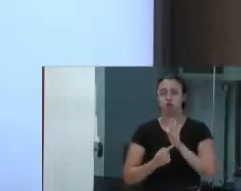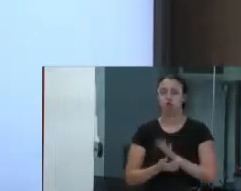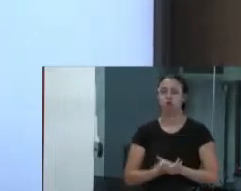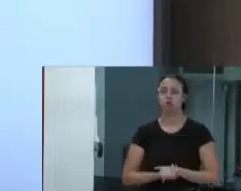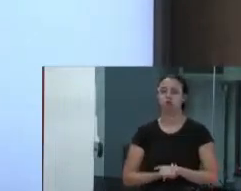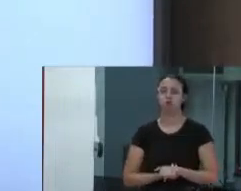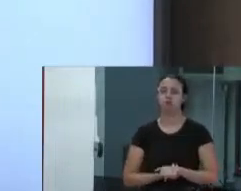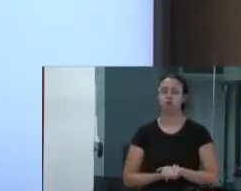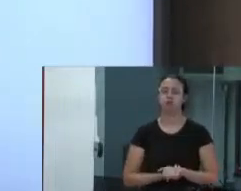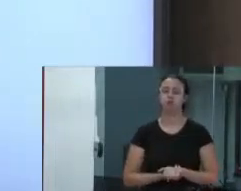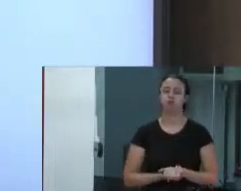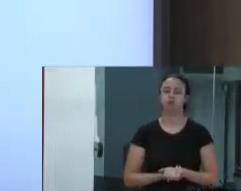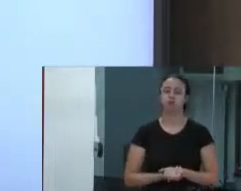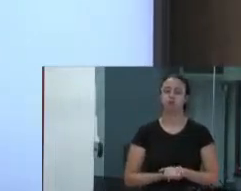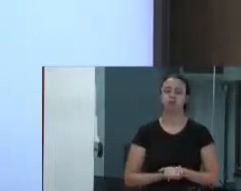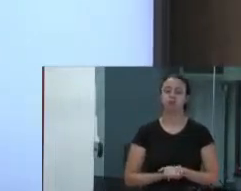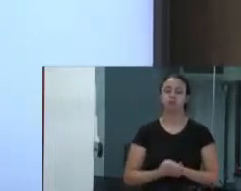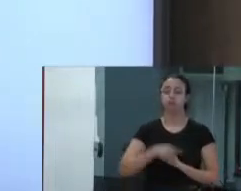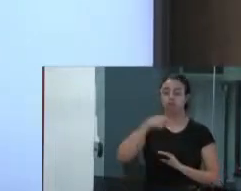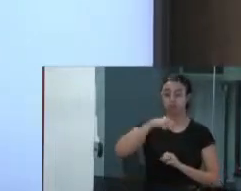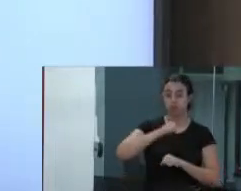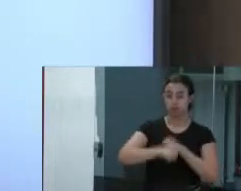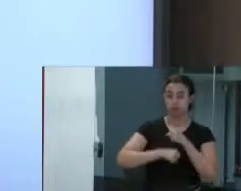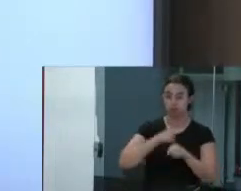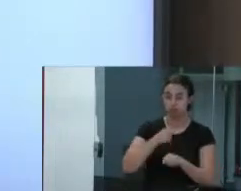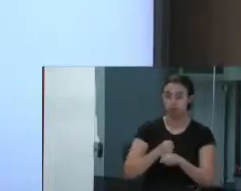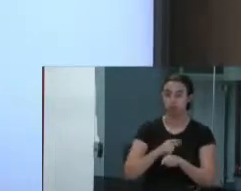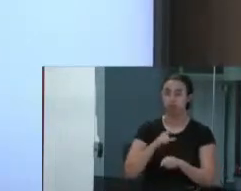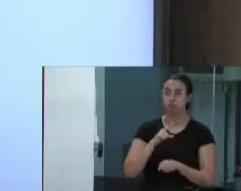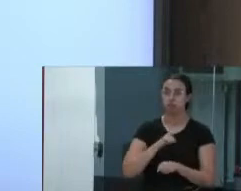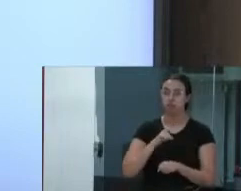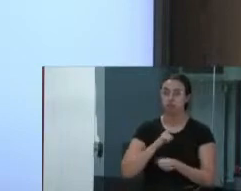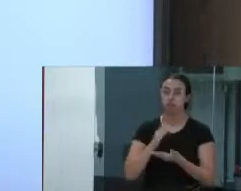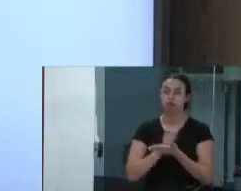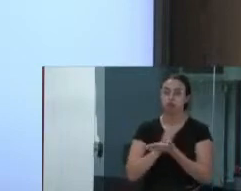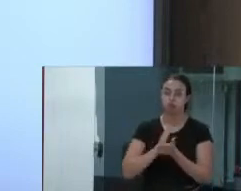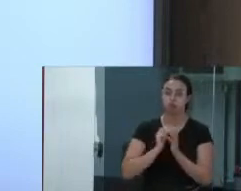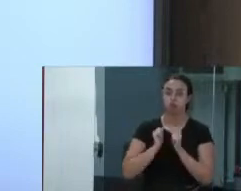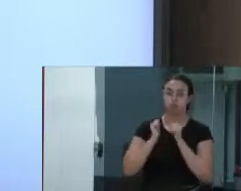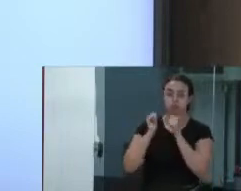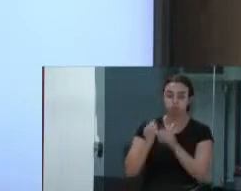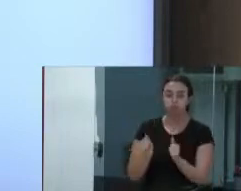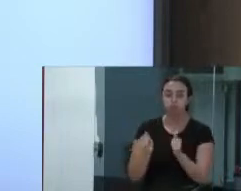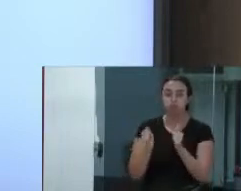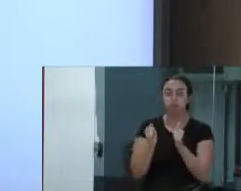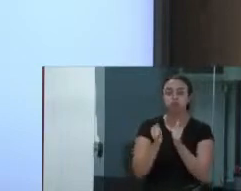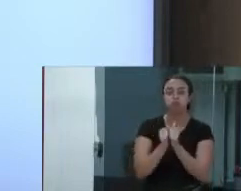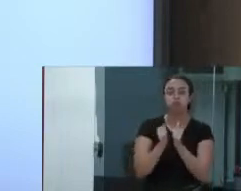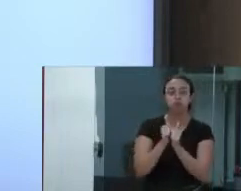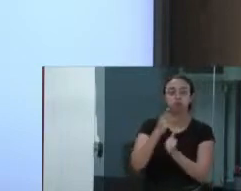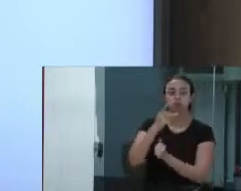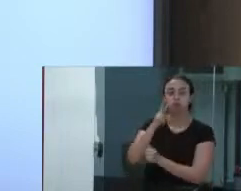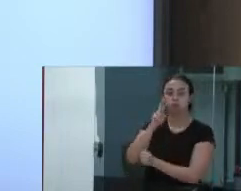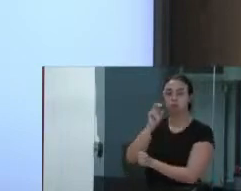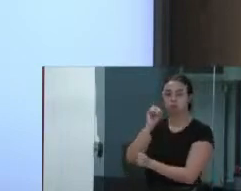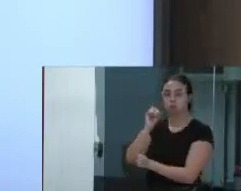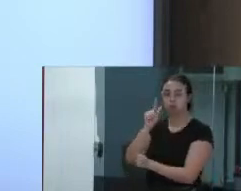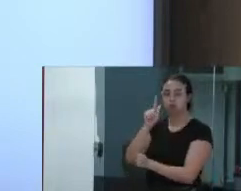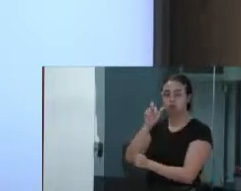para esse atendimento. E para esse ano, né, a gente teve aí as ações em conjunto com o programa Acolhe, que é aquele acolhimento da